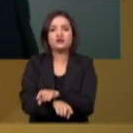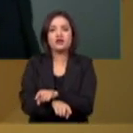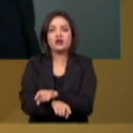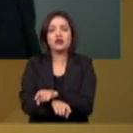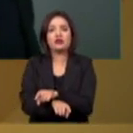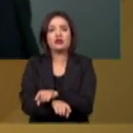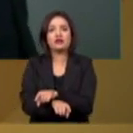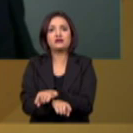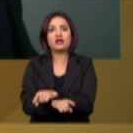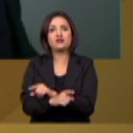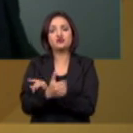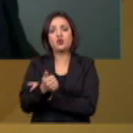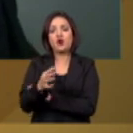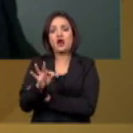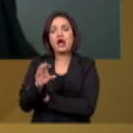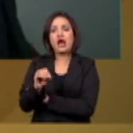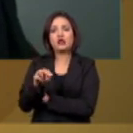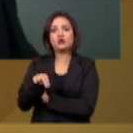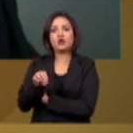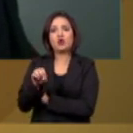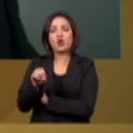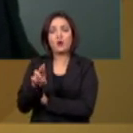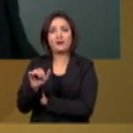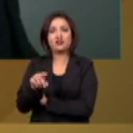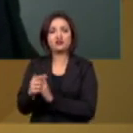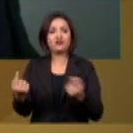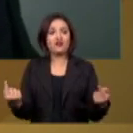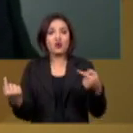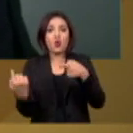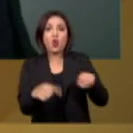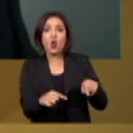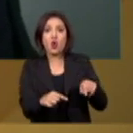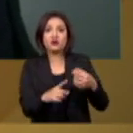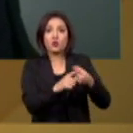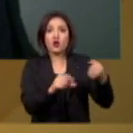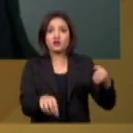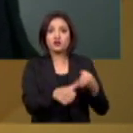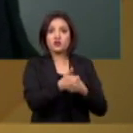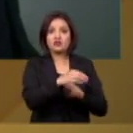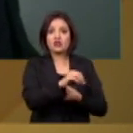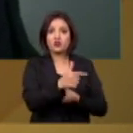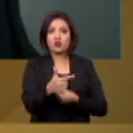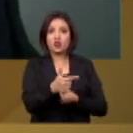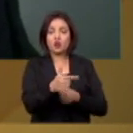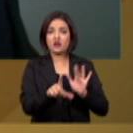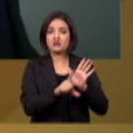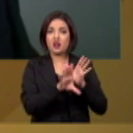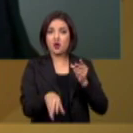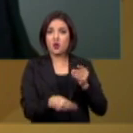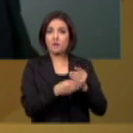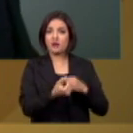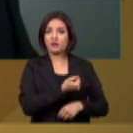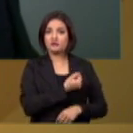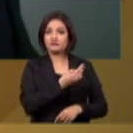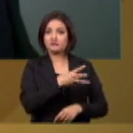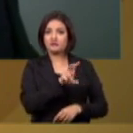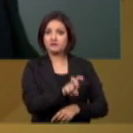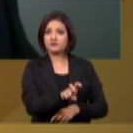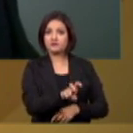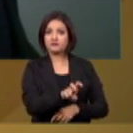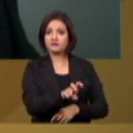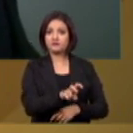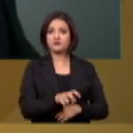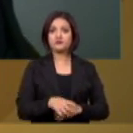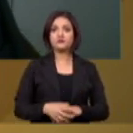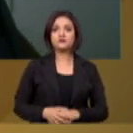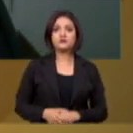qualidade esta ou pior do artigo 102 da lei complementar 35/79